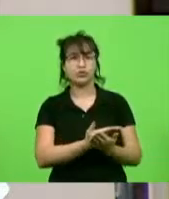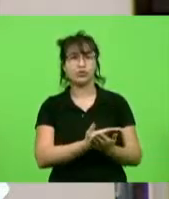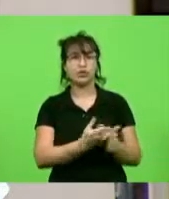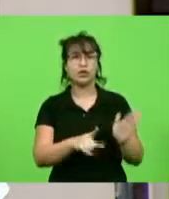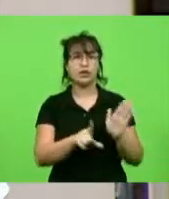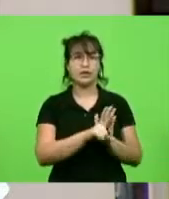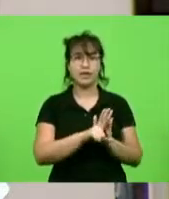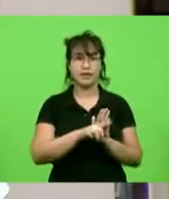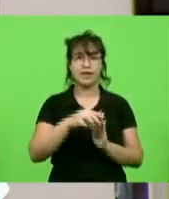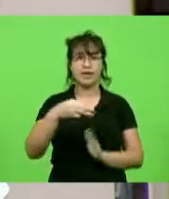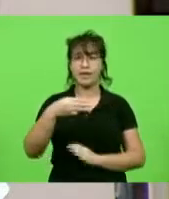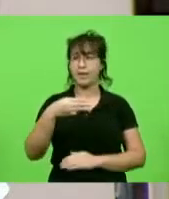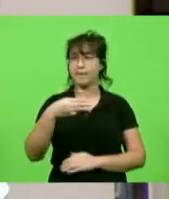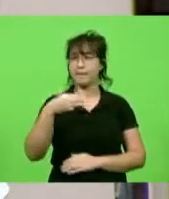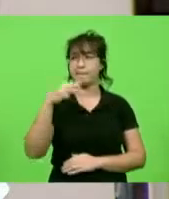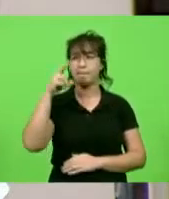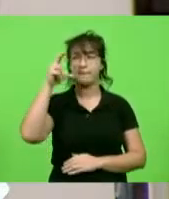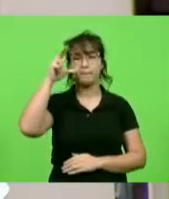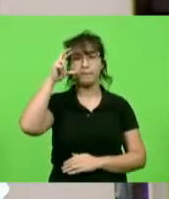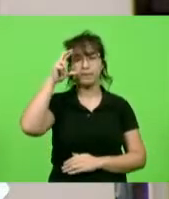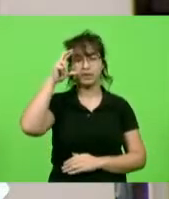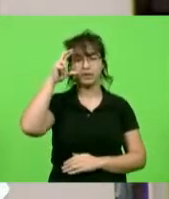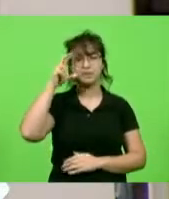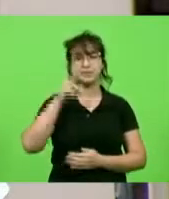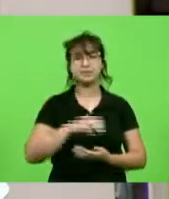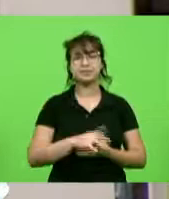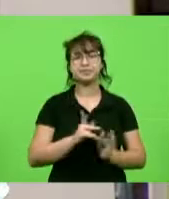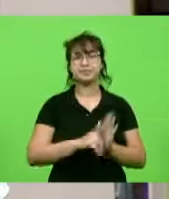Penha. Dentro deste projeto foi apensado o PL